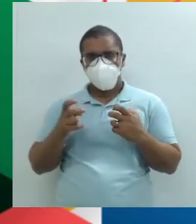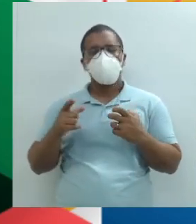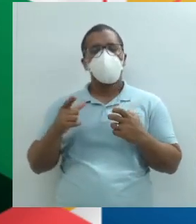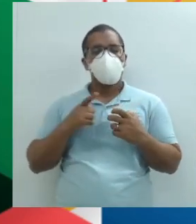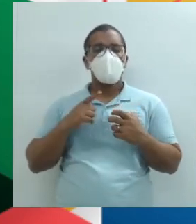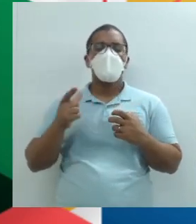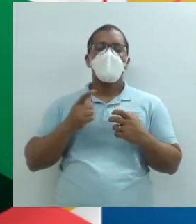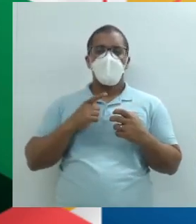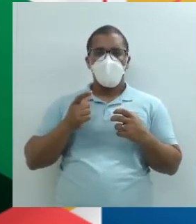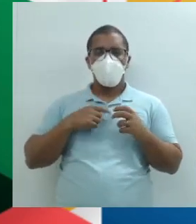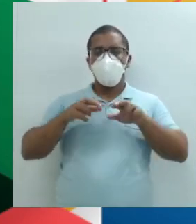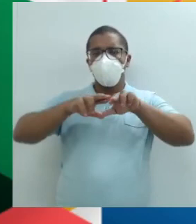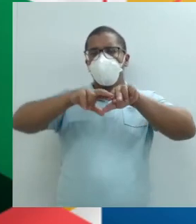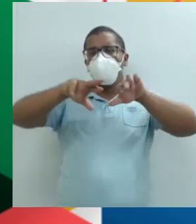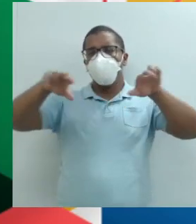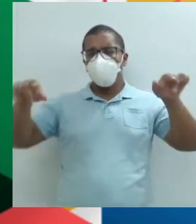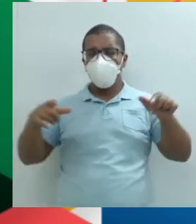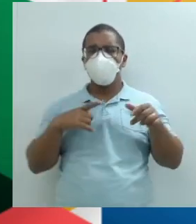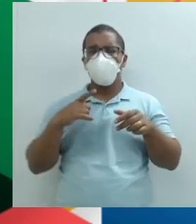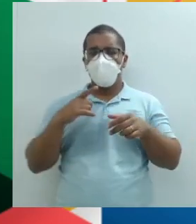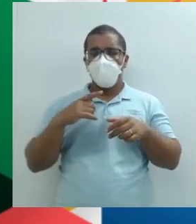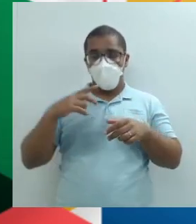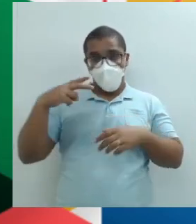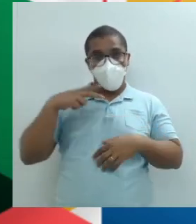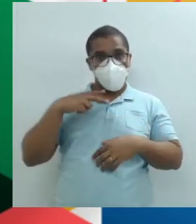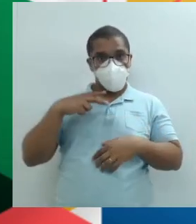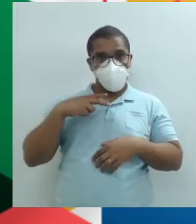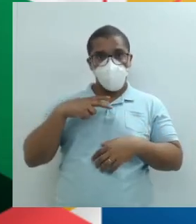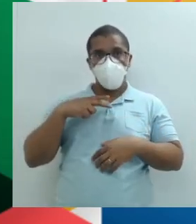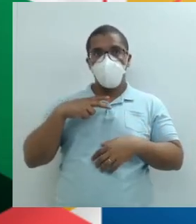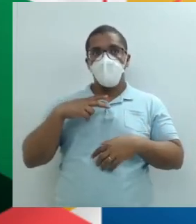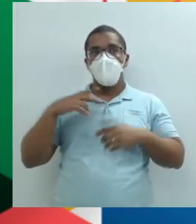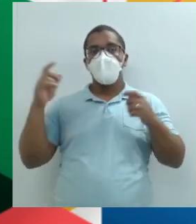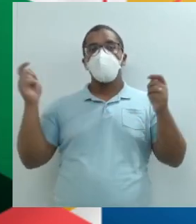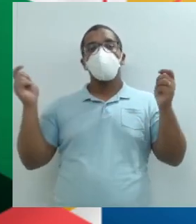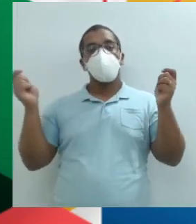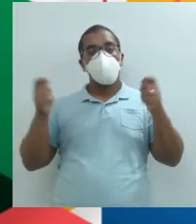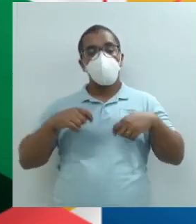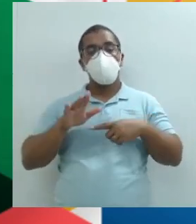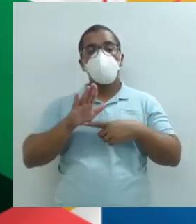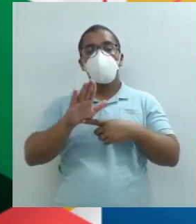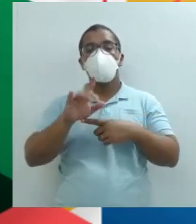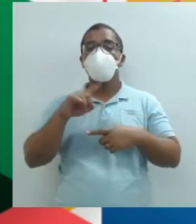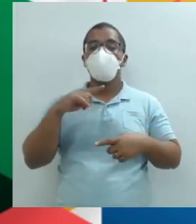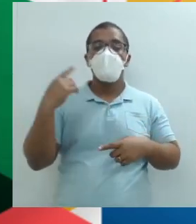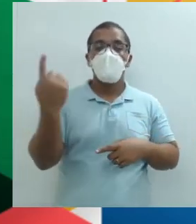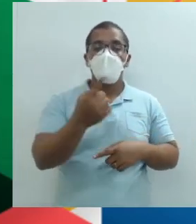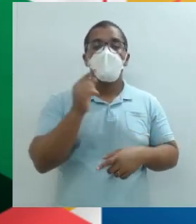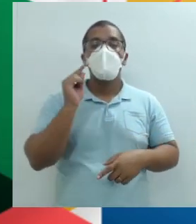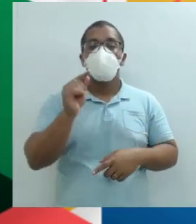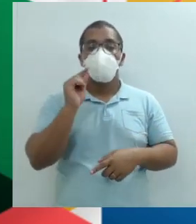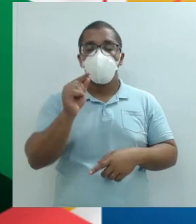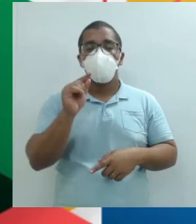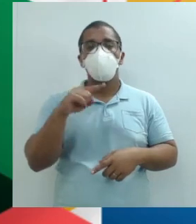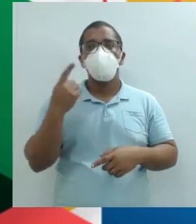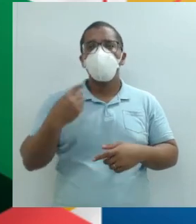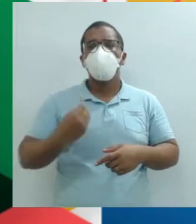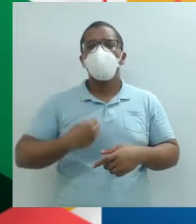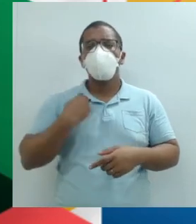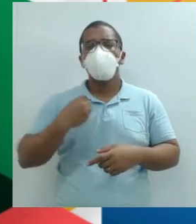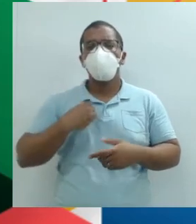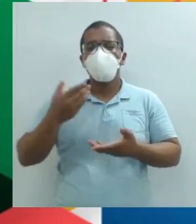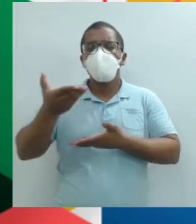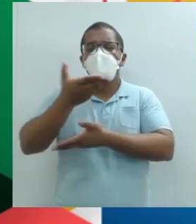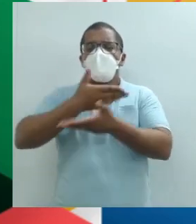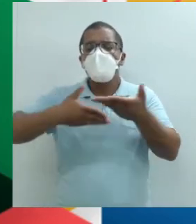questões, né, essa dimensão interpessoal, ela diz muito respeito a como a gente, né, ali convive com